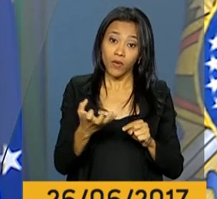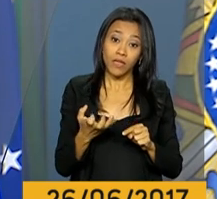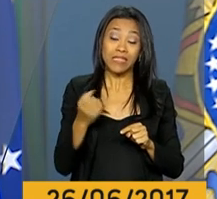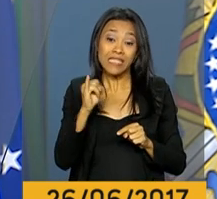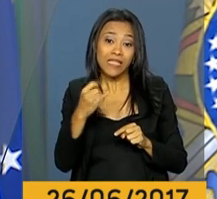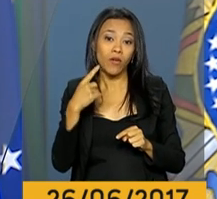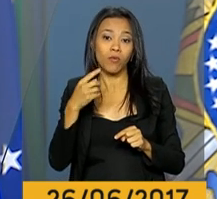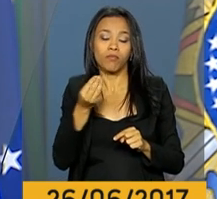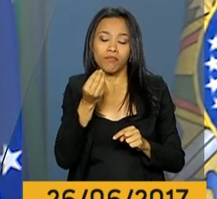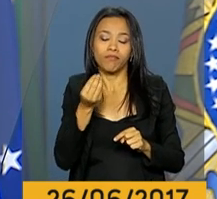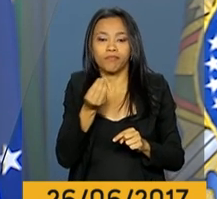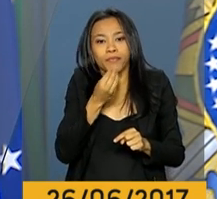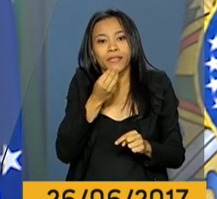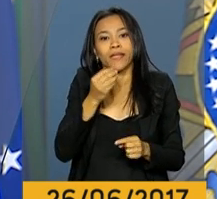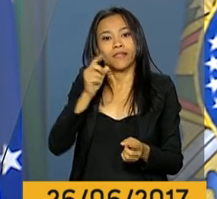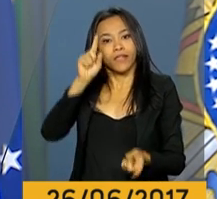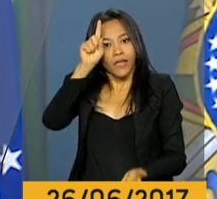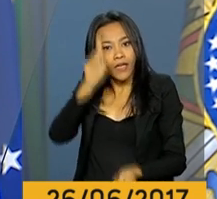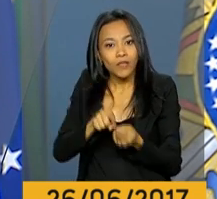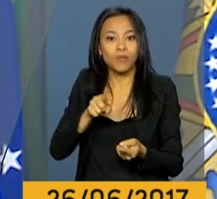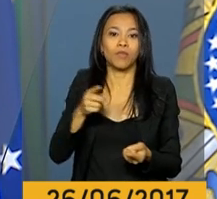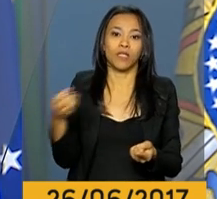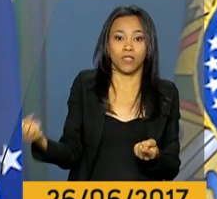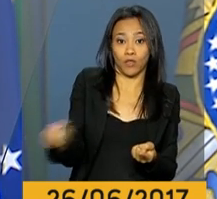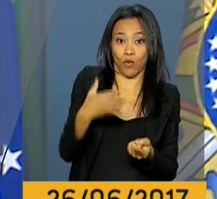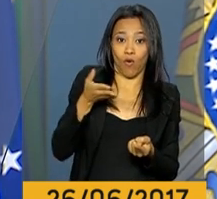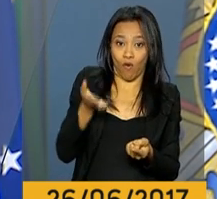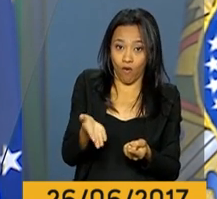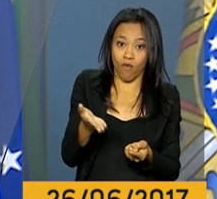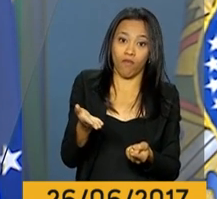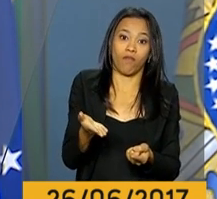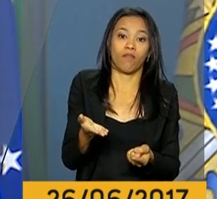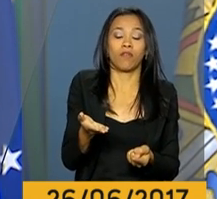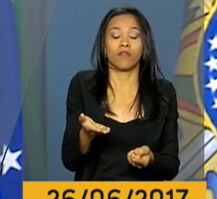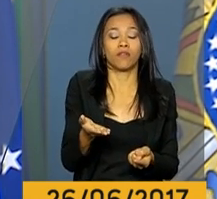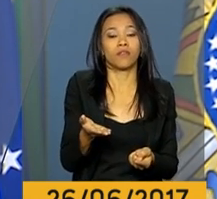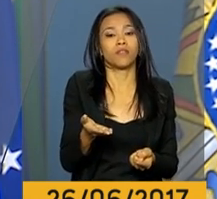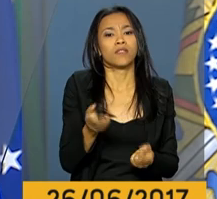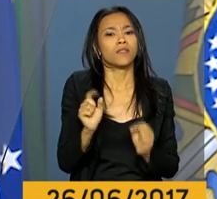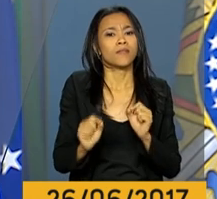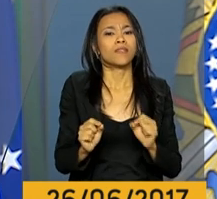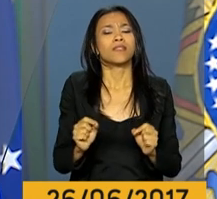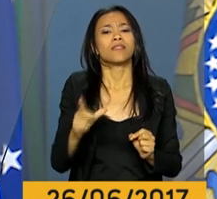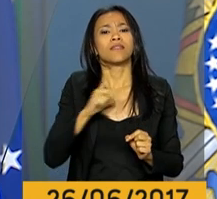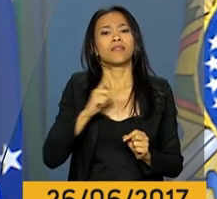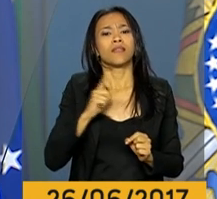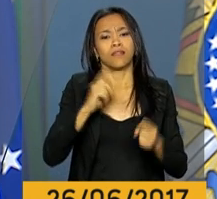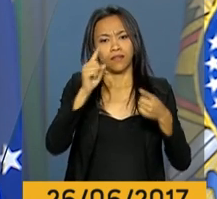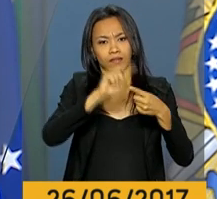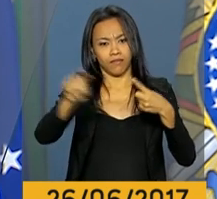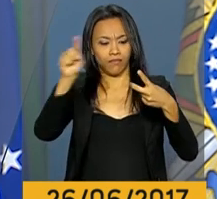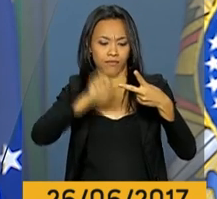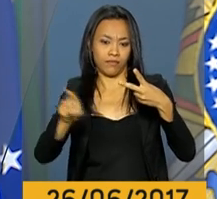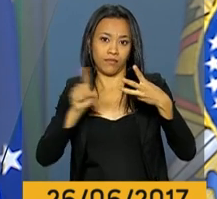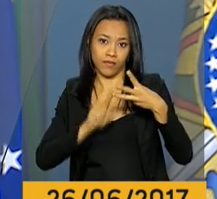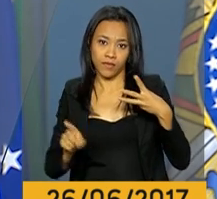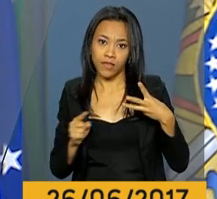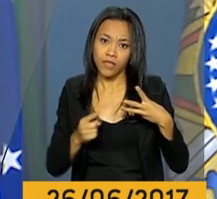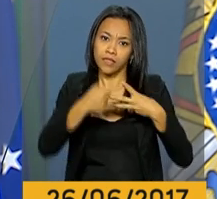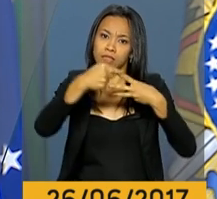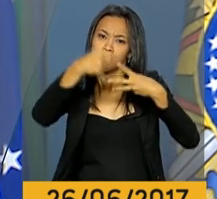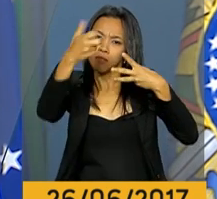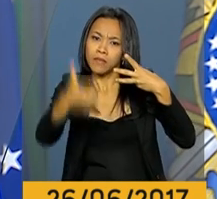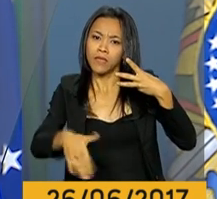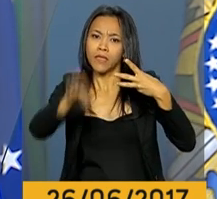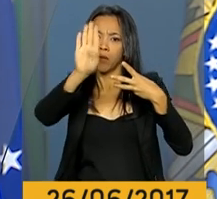sintetizar os frutos desta nova lei eu diria que a três três dimensões que ilustram